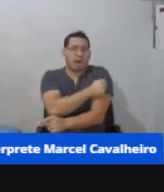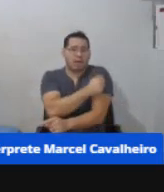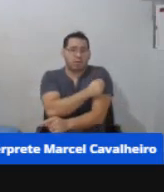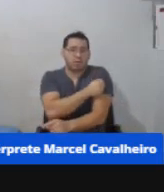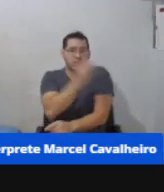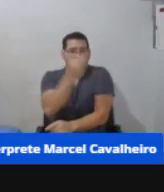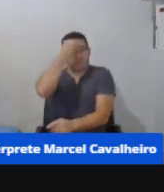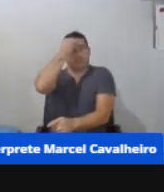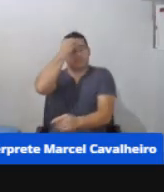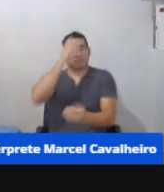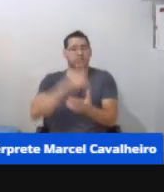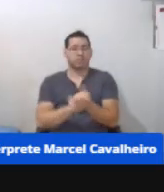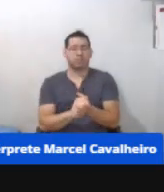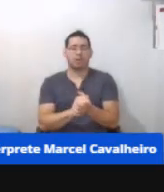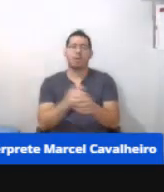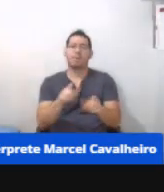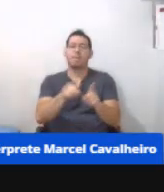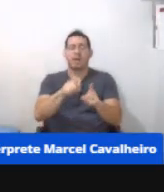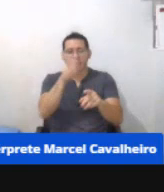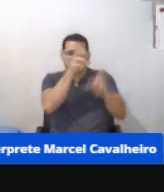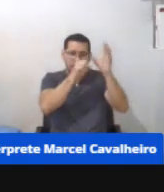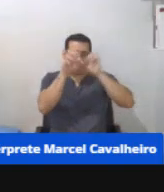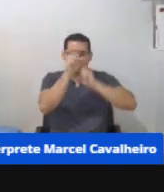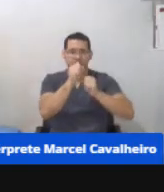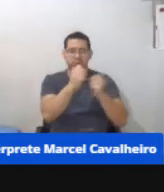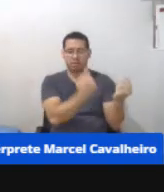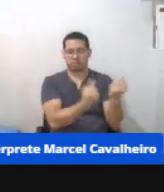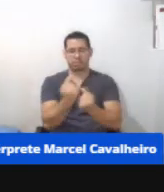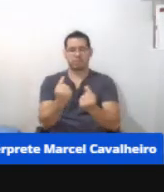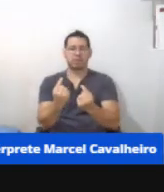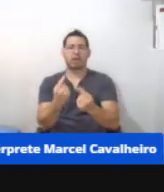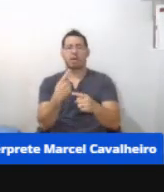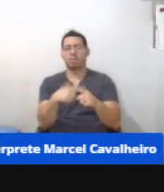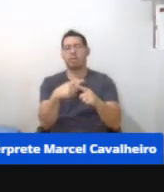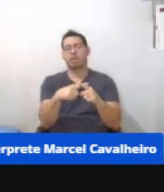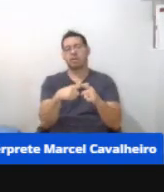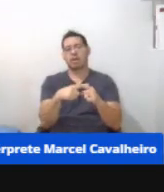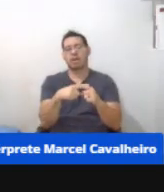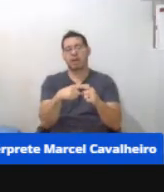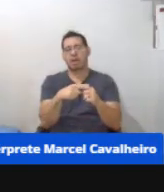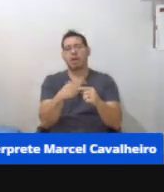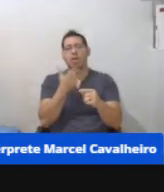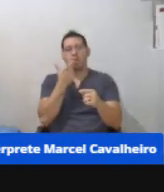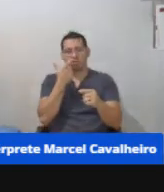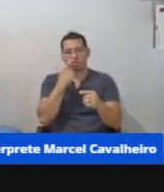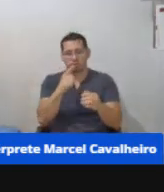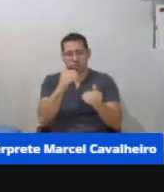de competências ou habilidades para suas resoluções adequadamente.